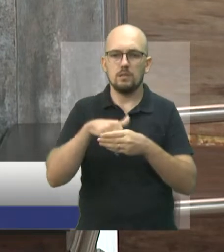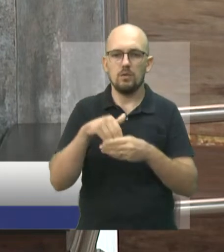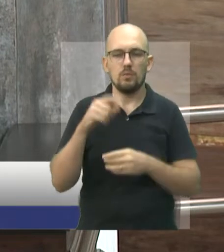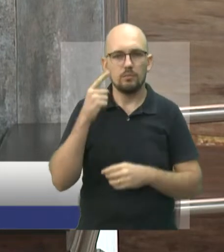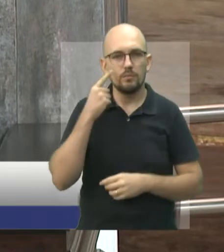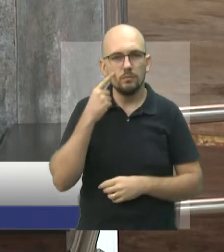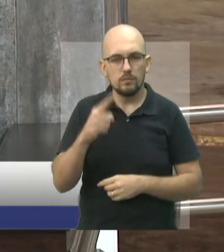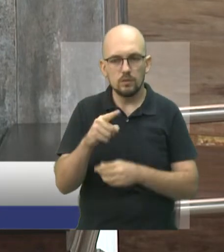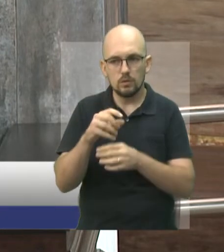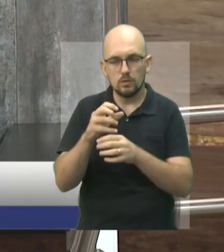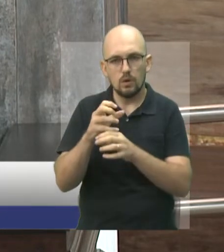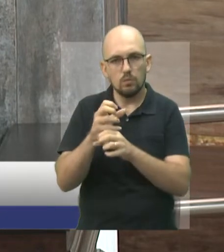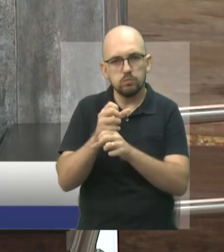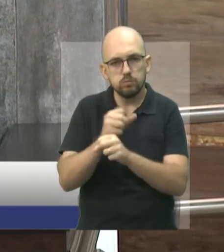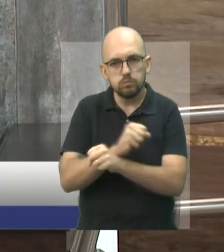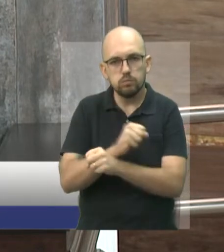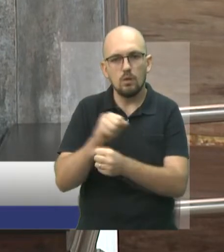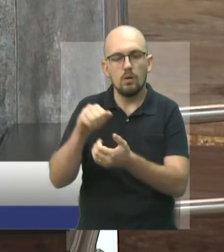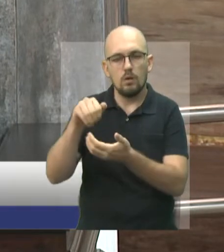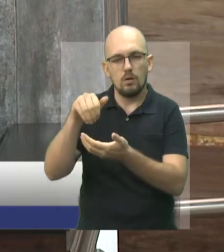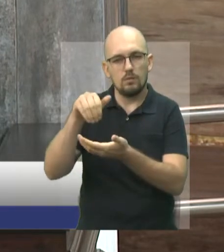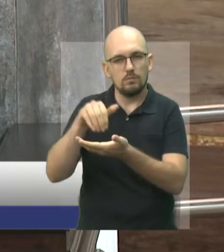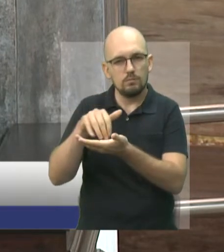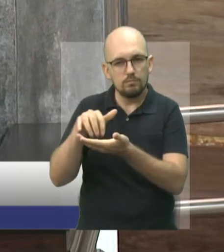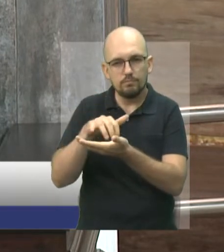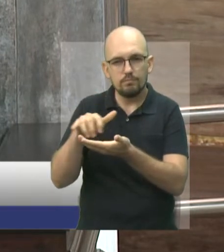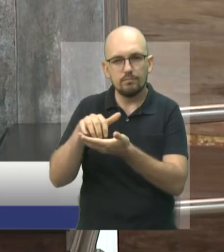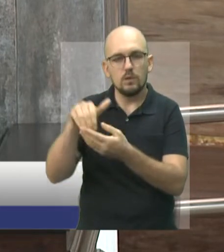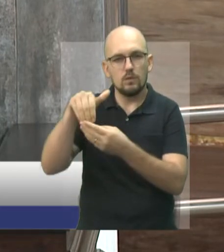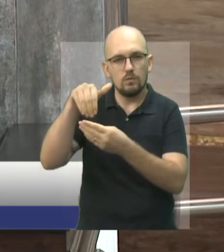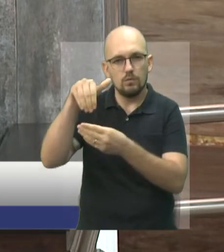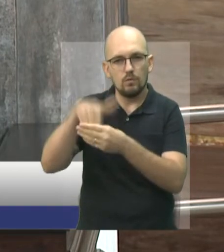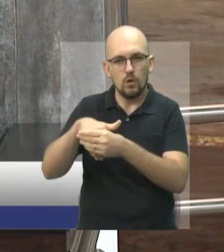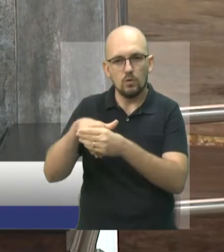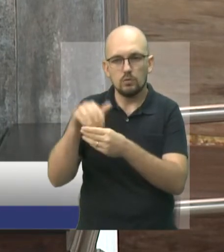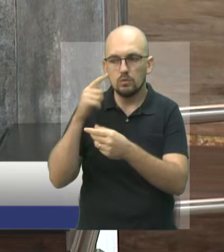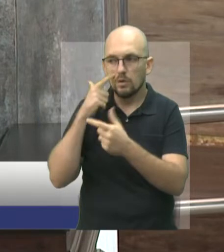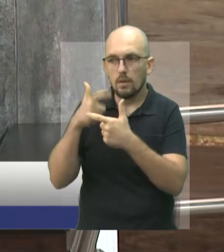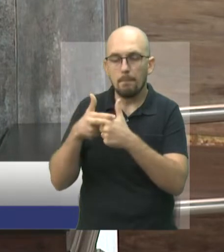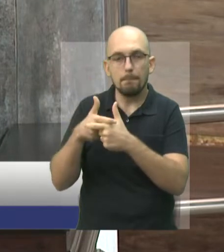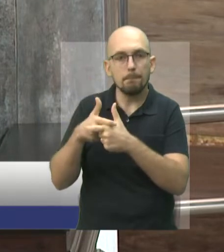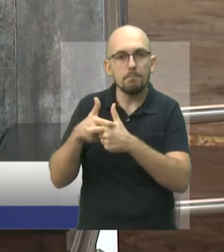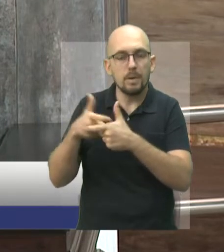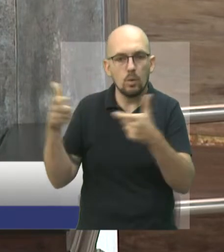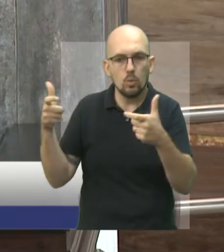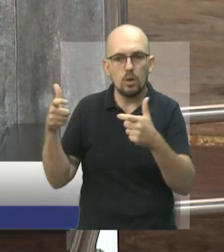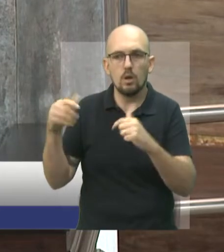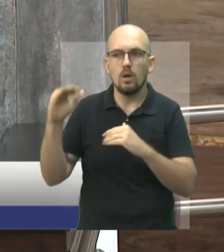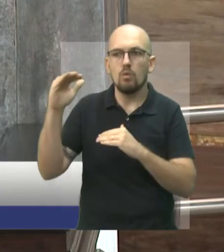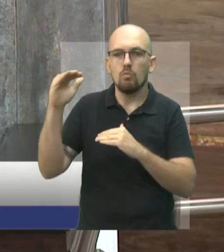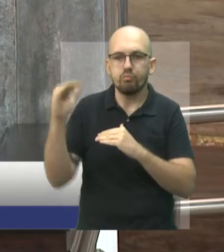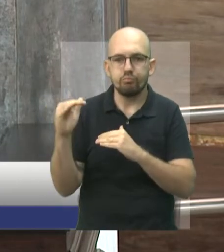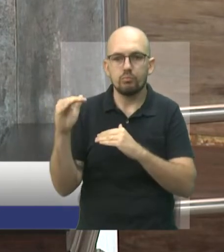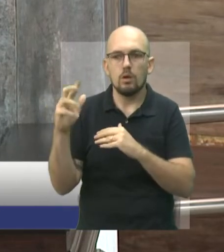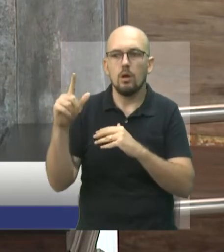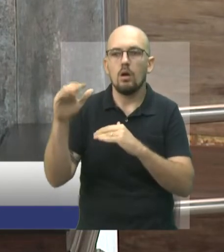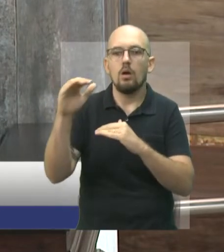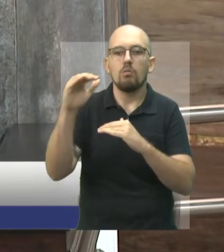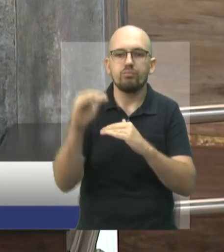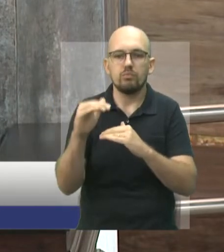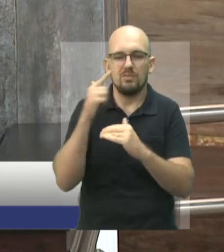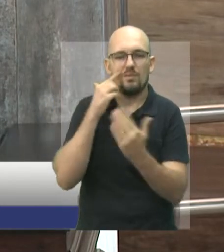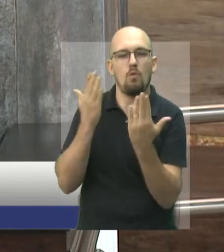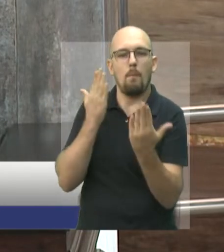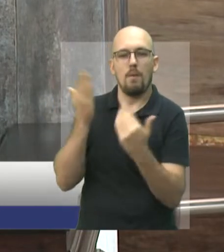votação, a maioria dos vereadores tiveram voto a menos do que a eleição